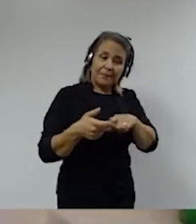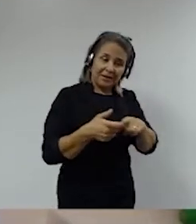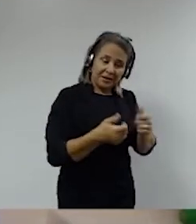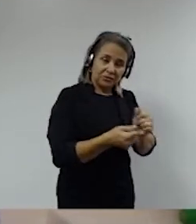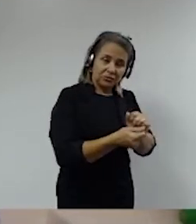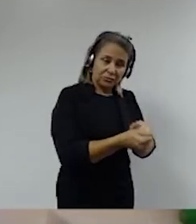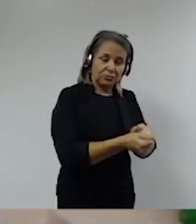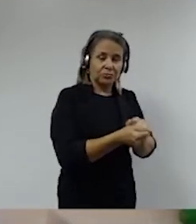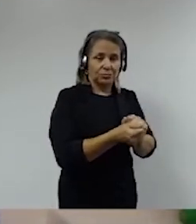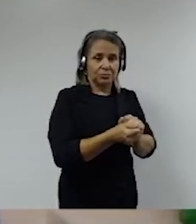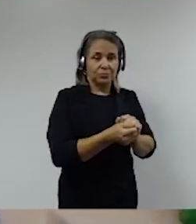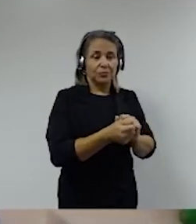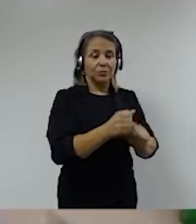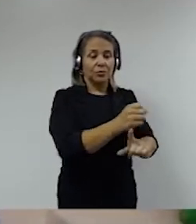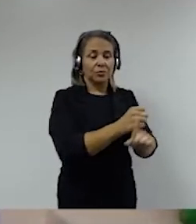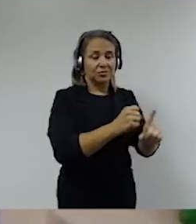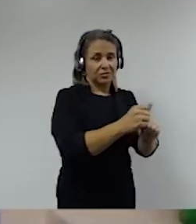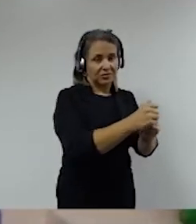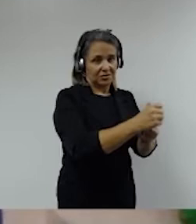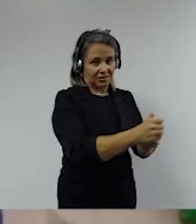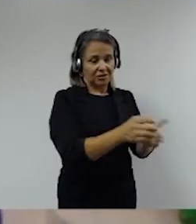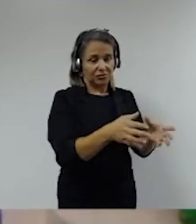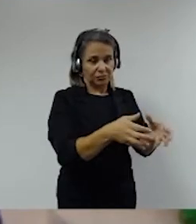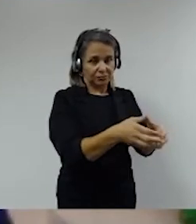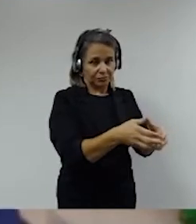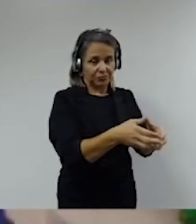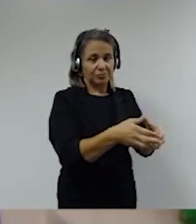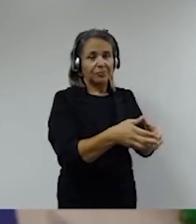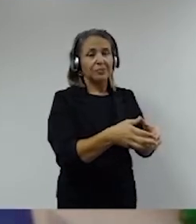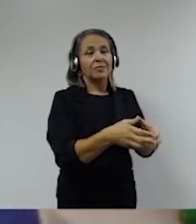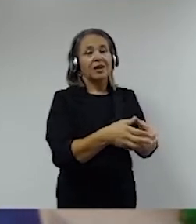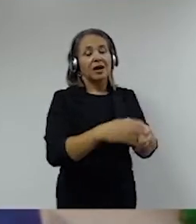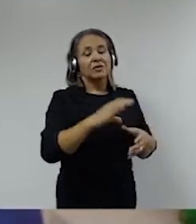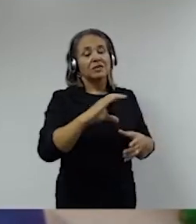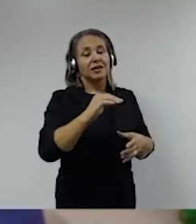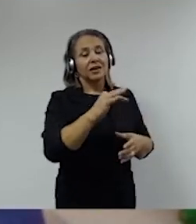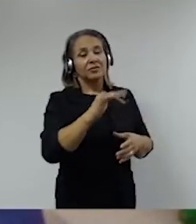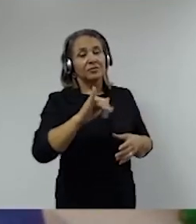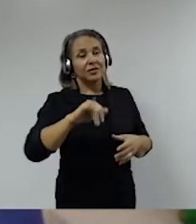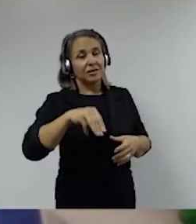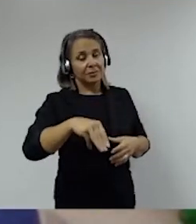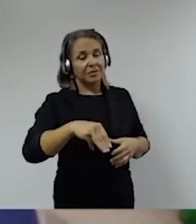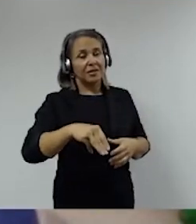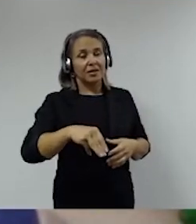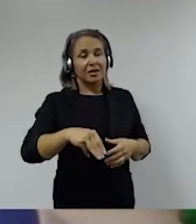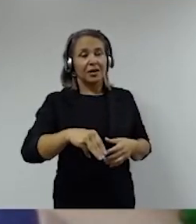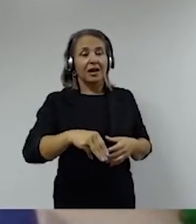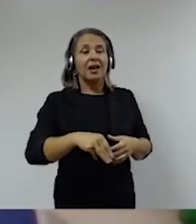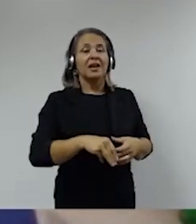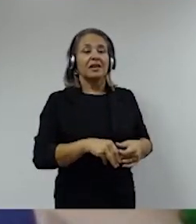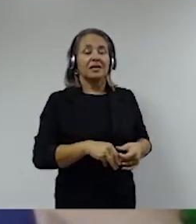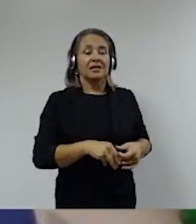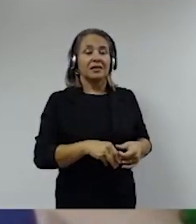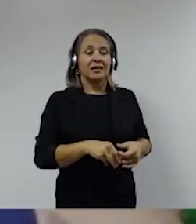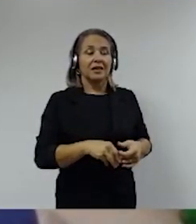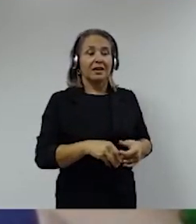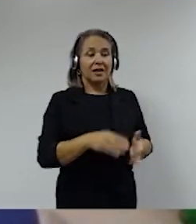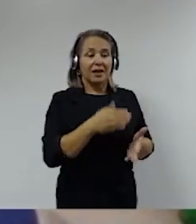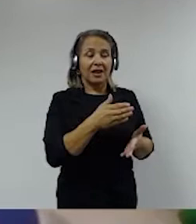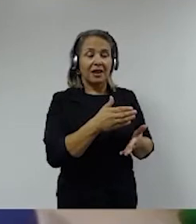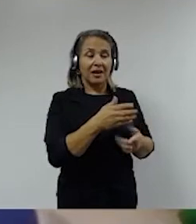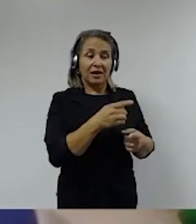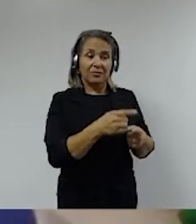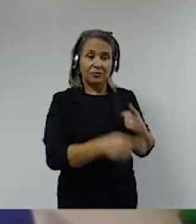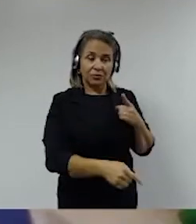e a sociedade, o CFM revogou essa resolução